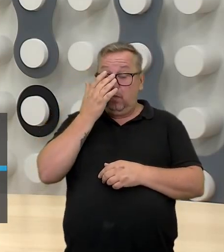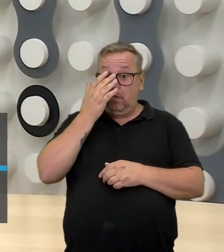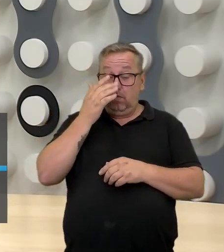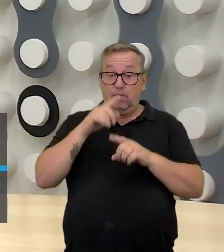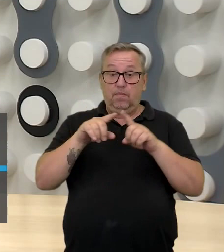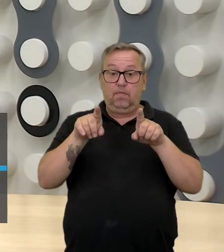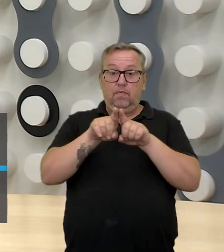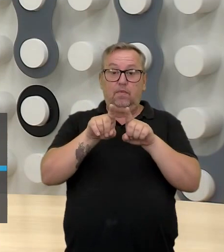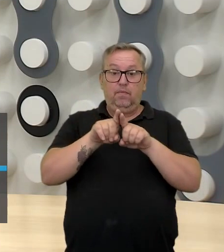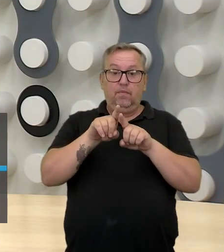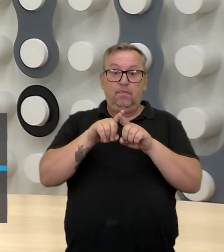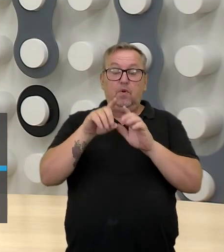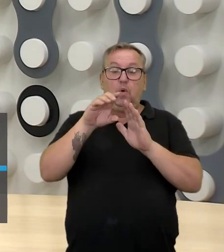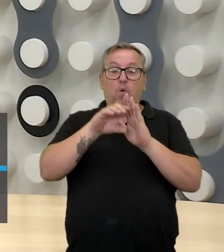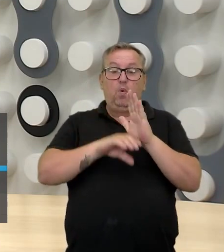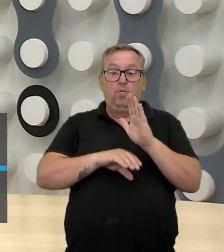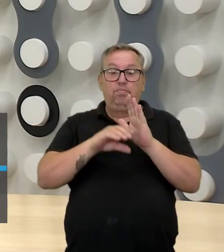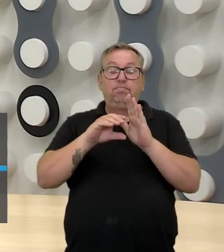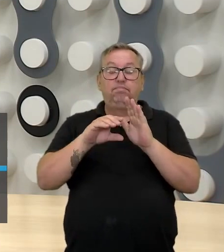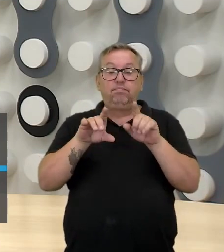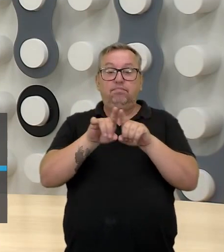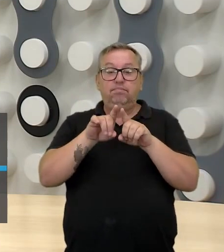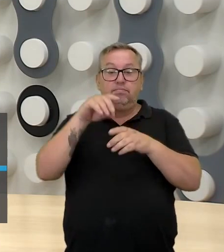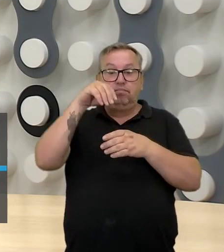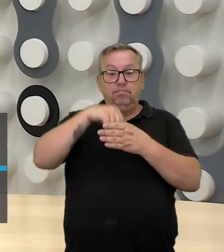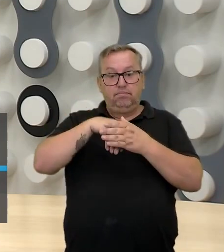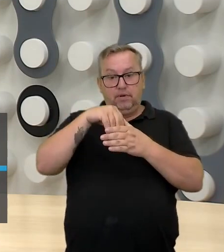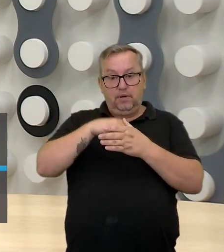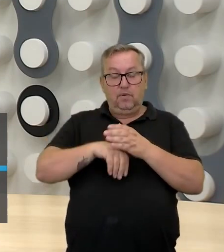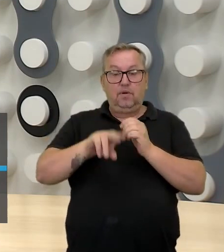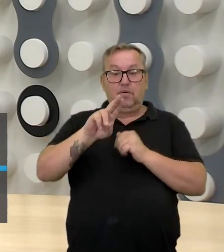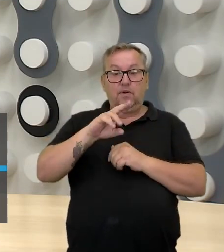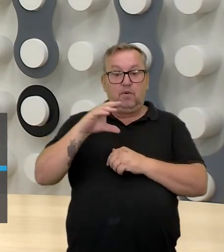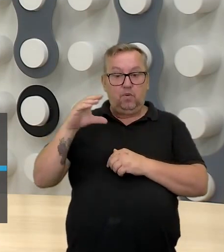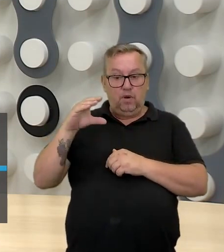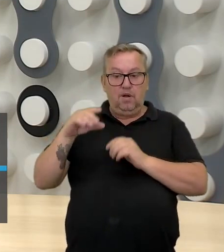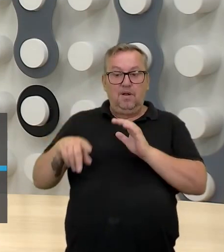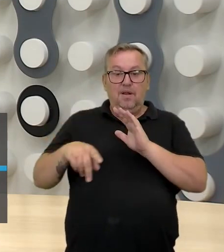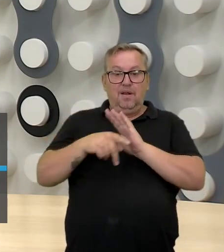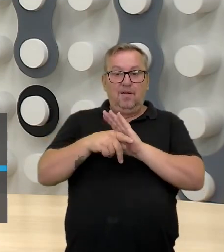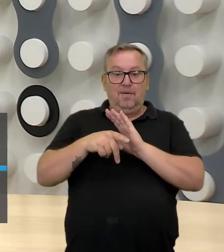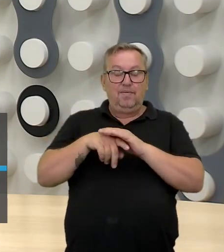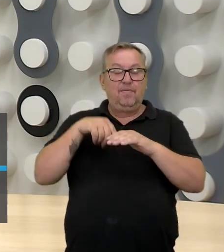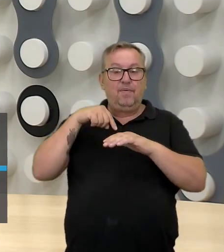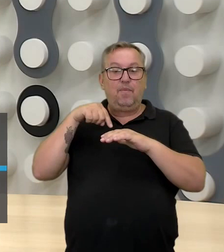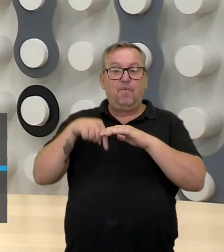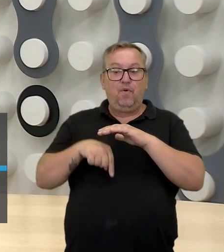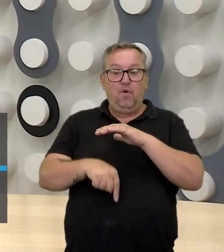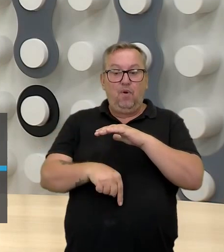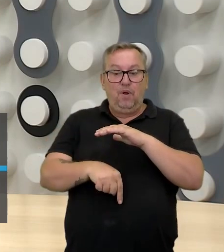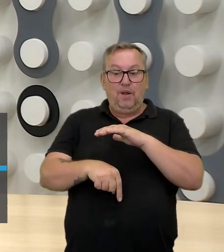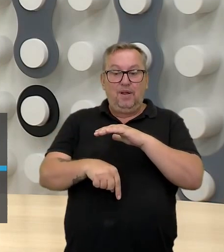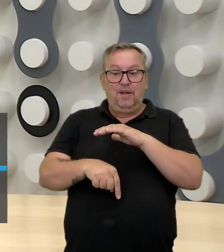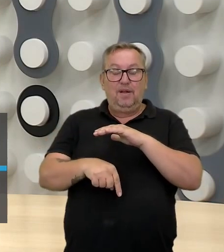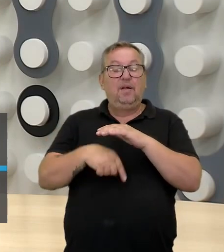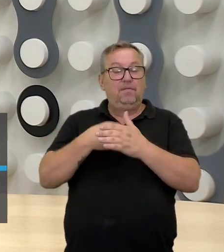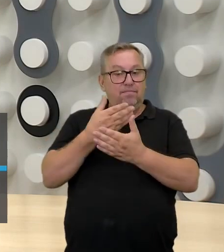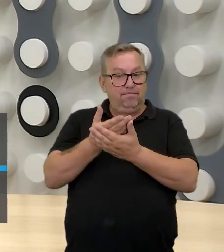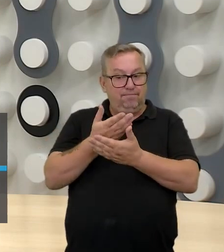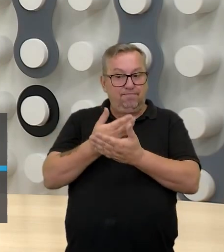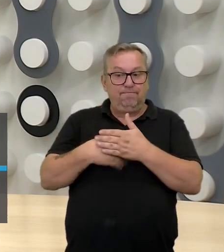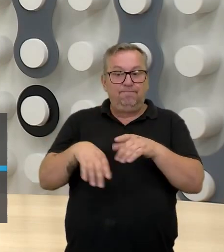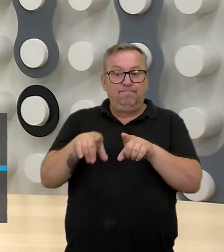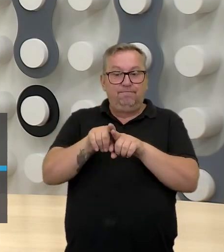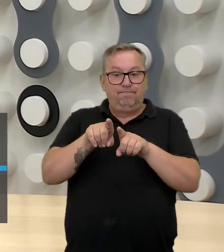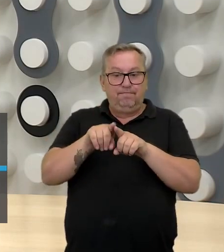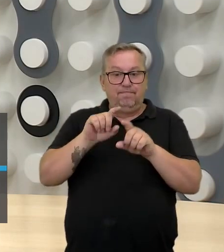Os componentes curriculares estão dentro da unidade curricular, que por sua vez fazem parte aí dos aprofundamentos, e que fazem